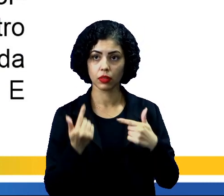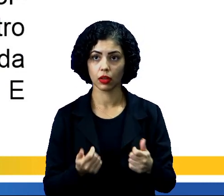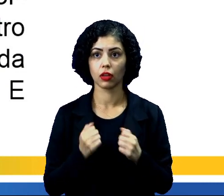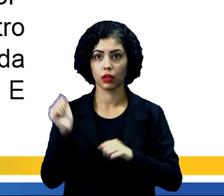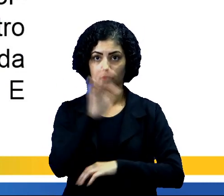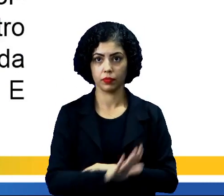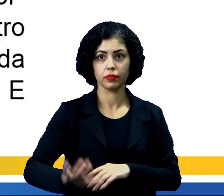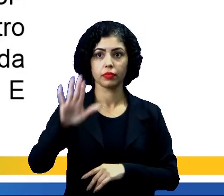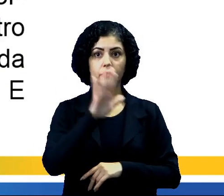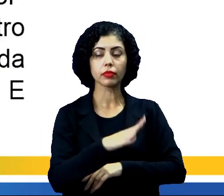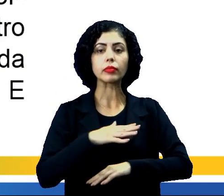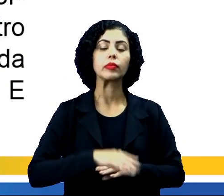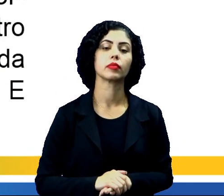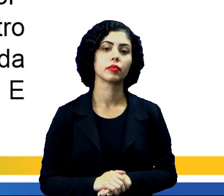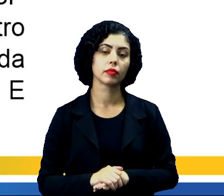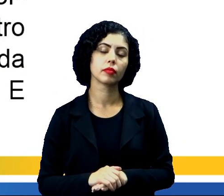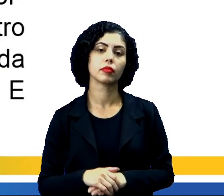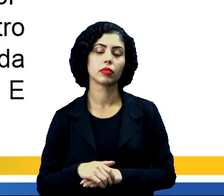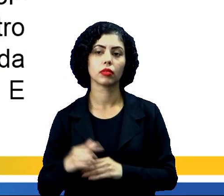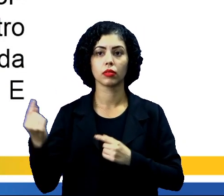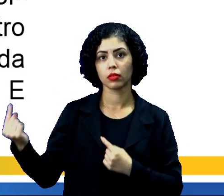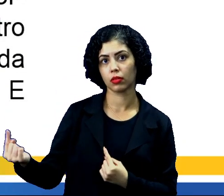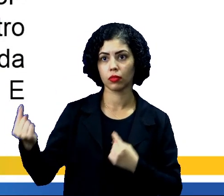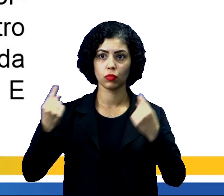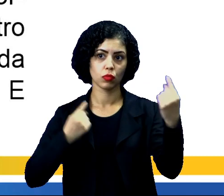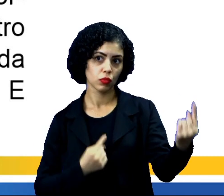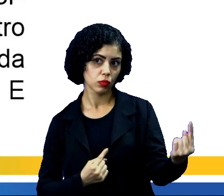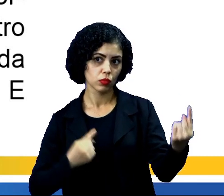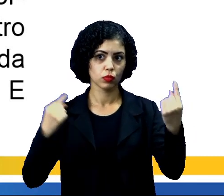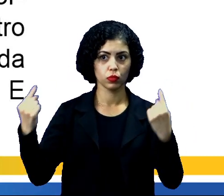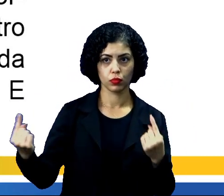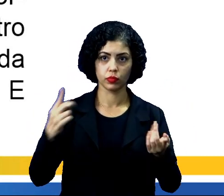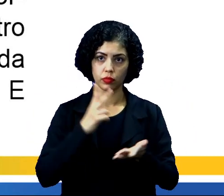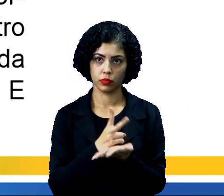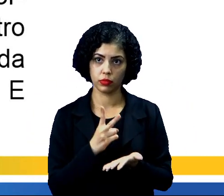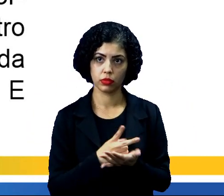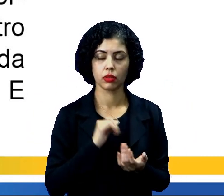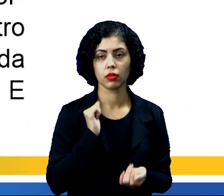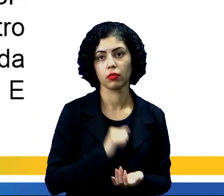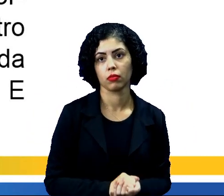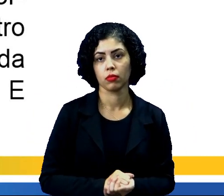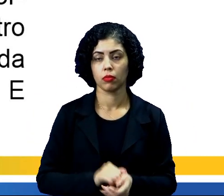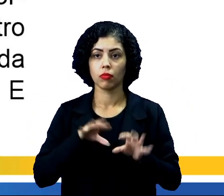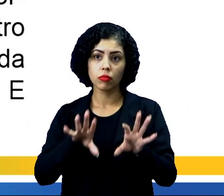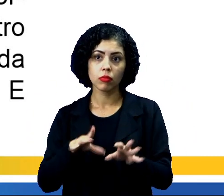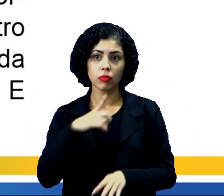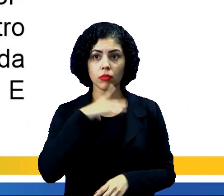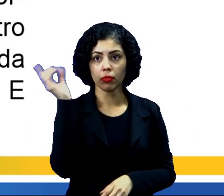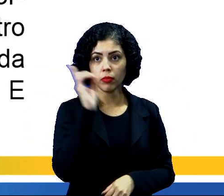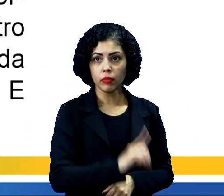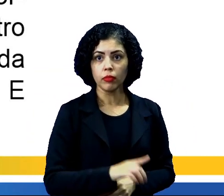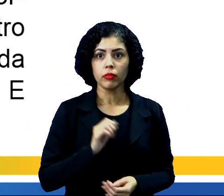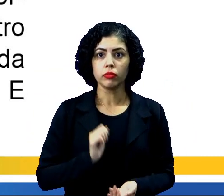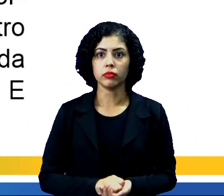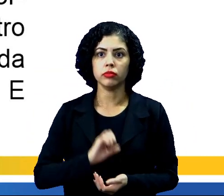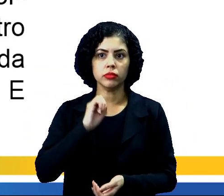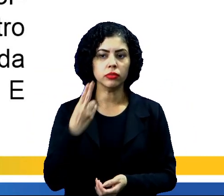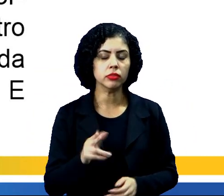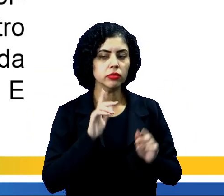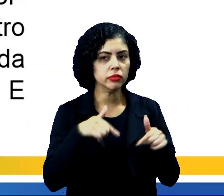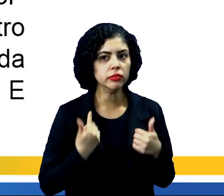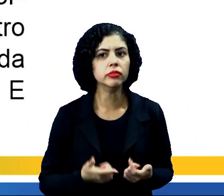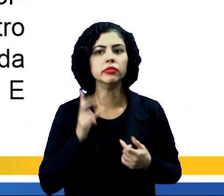e defender de modo alternado. Elas ficam revezando. Uma vez eu ataco, uma vez eu defendo. sendo que todos têm o direito de atacar ou